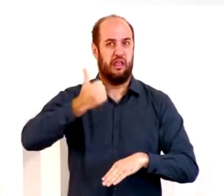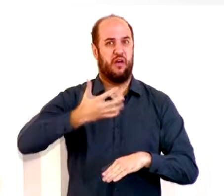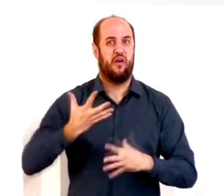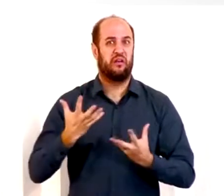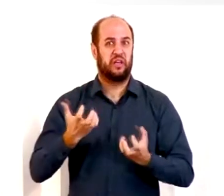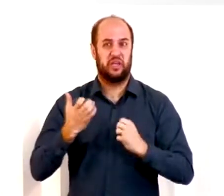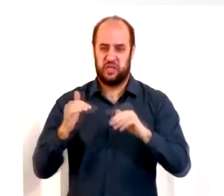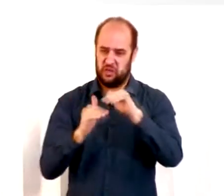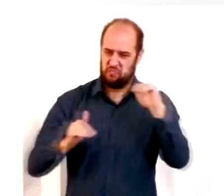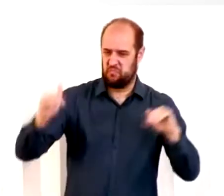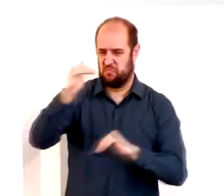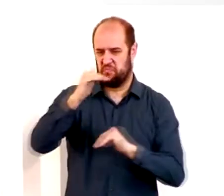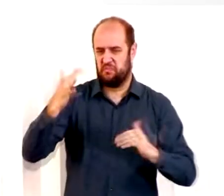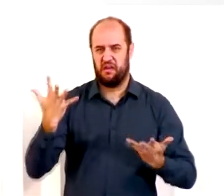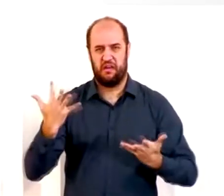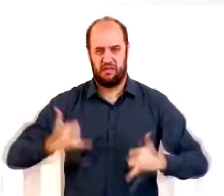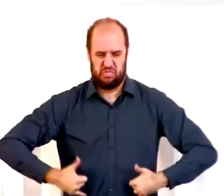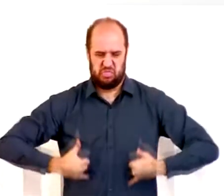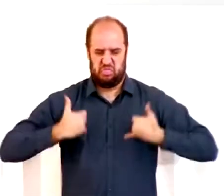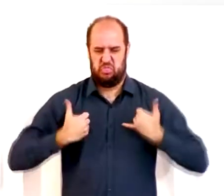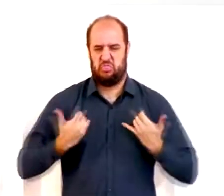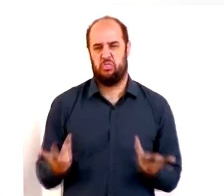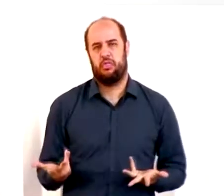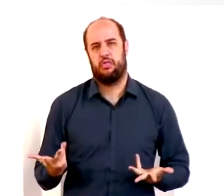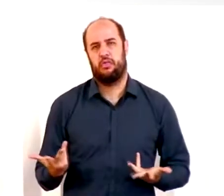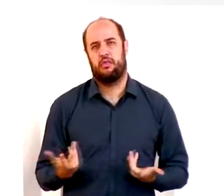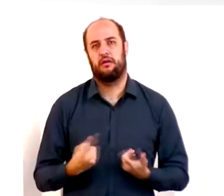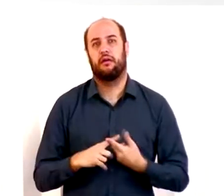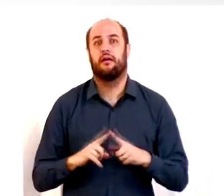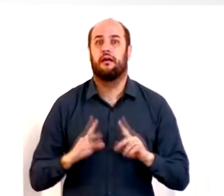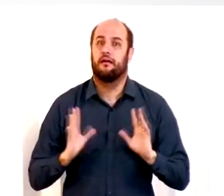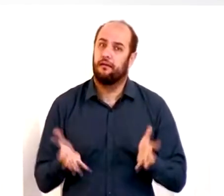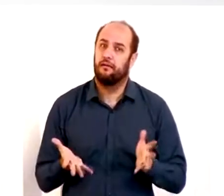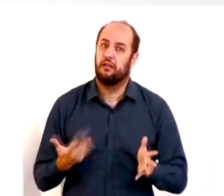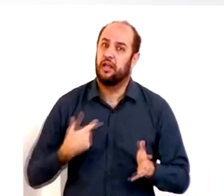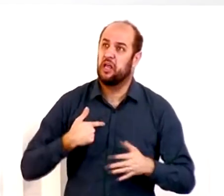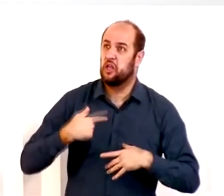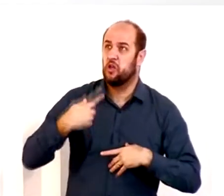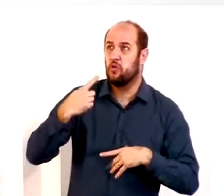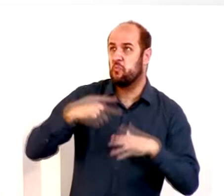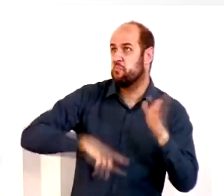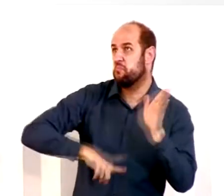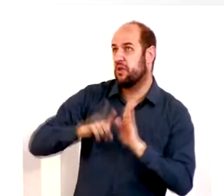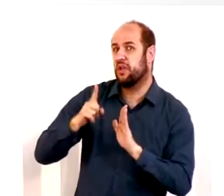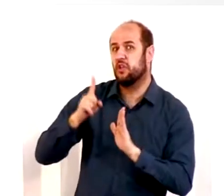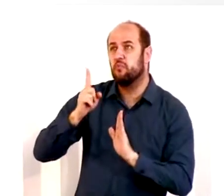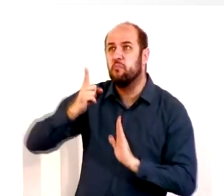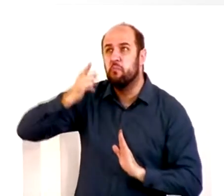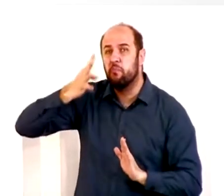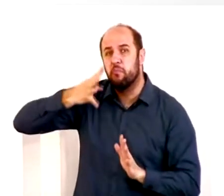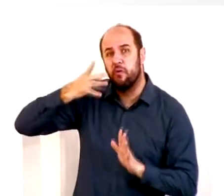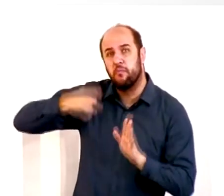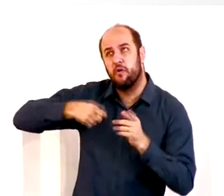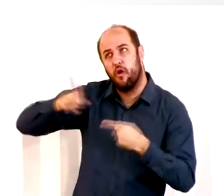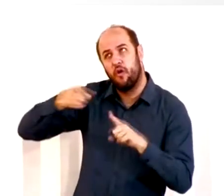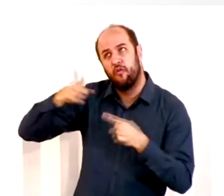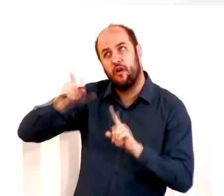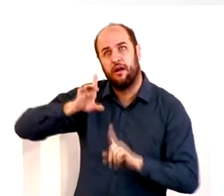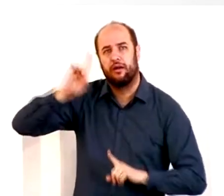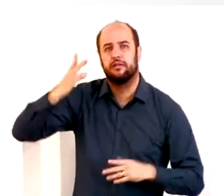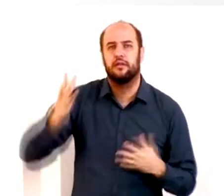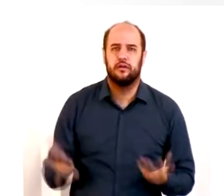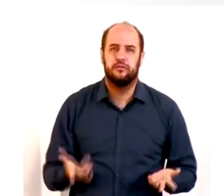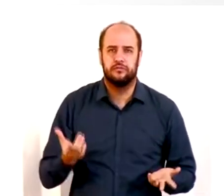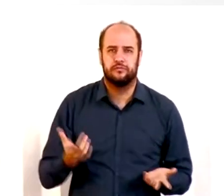se fazer, a sua arrogância o levou a um estado dele questionar o próprio Deus. E os novos na